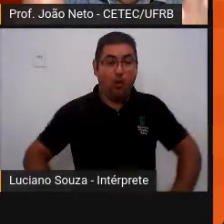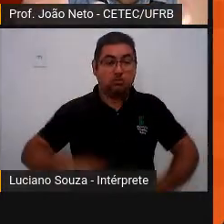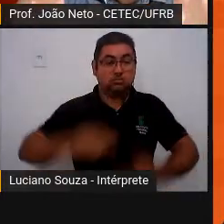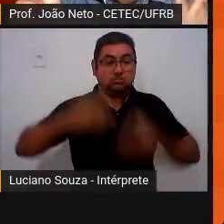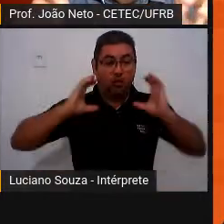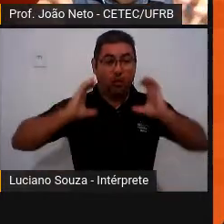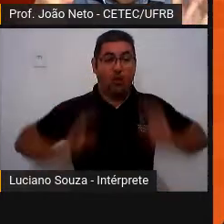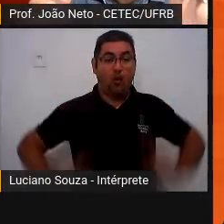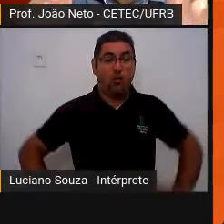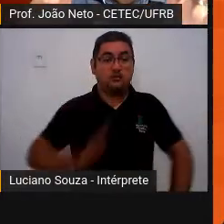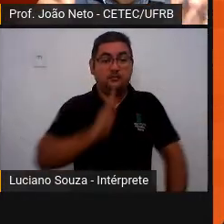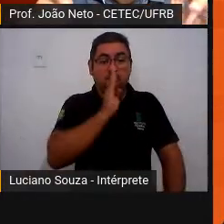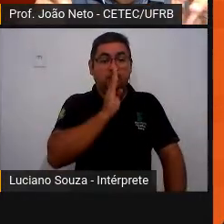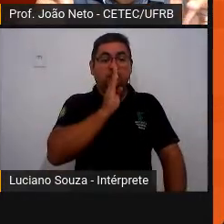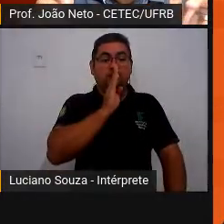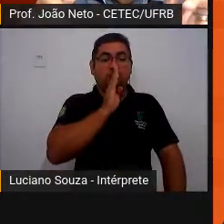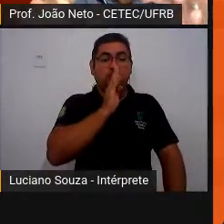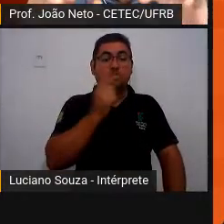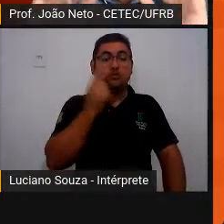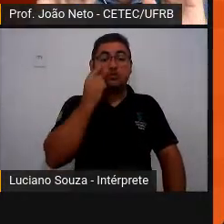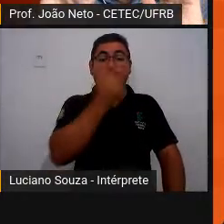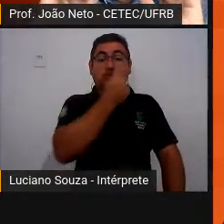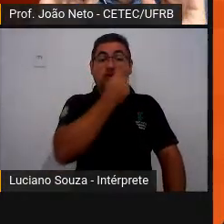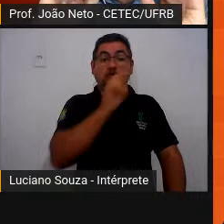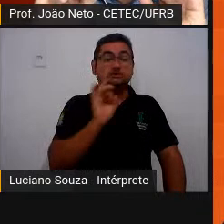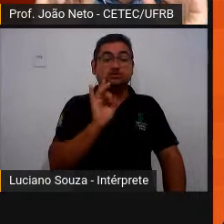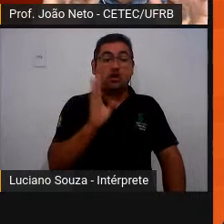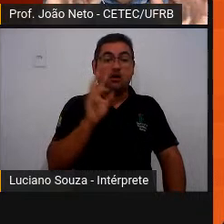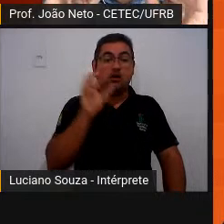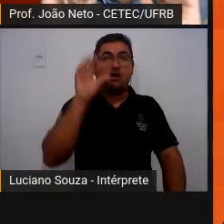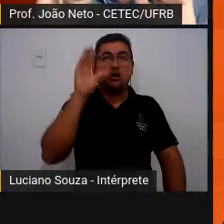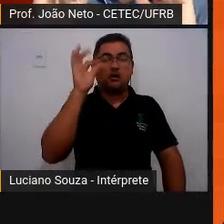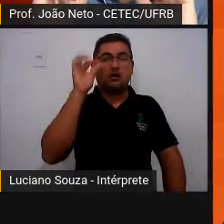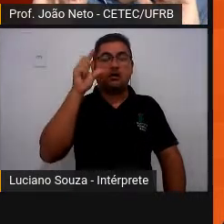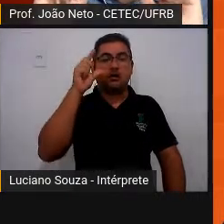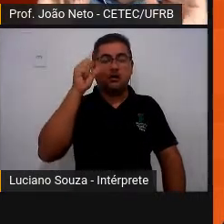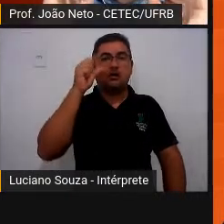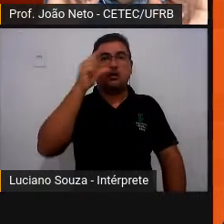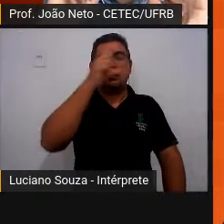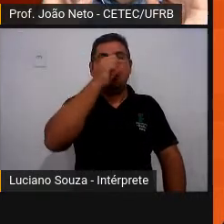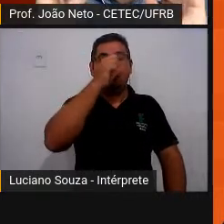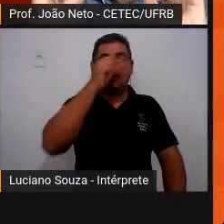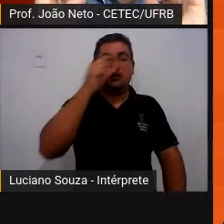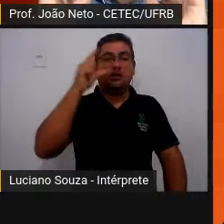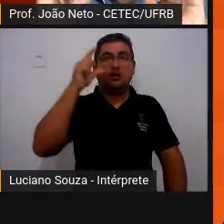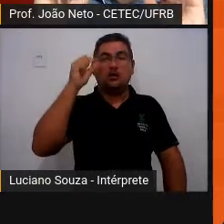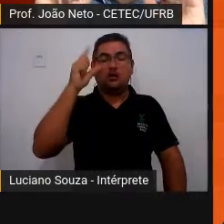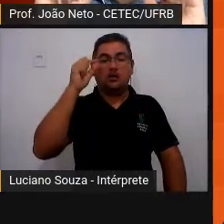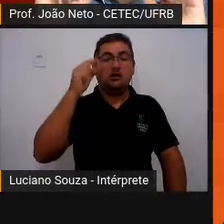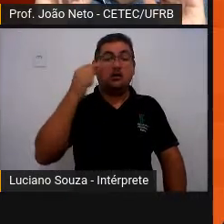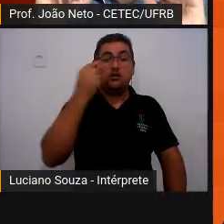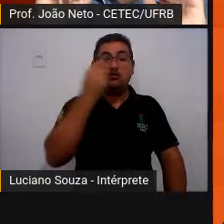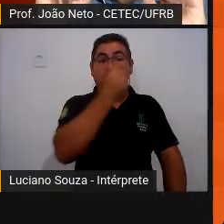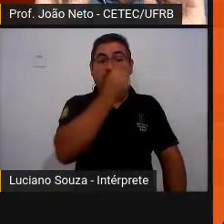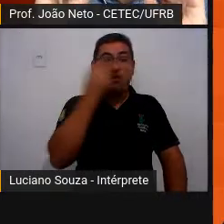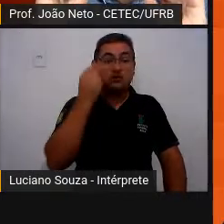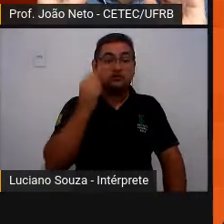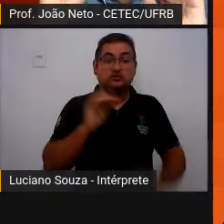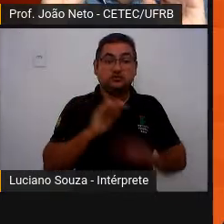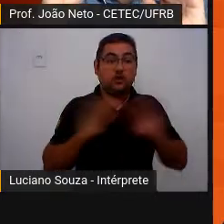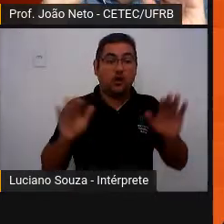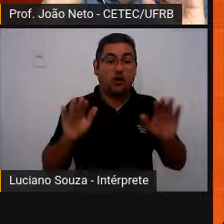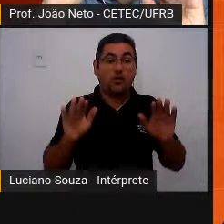com essa e essa ferramenta Então ela tem uma uma câmera que essa câmera acompanha um a direção do Movimento dos olhos